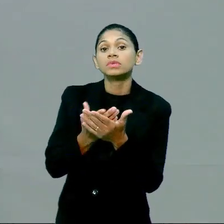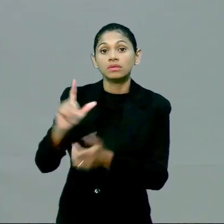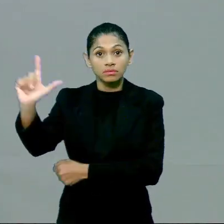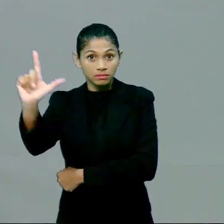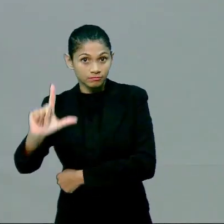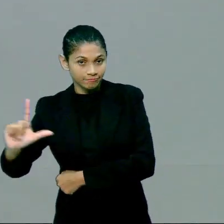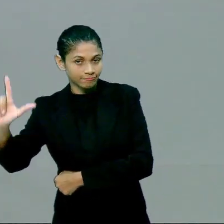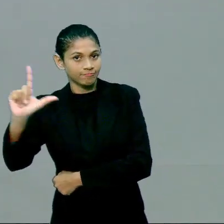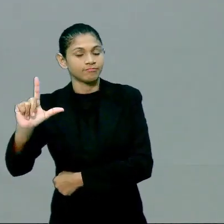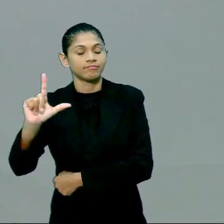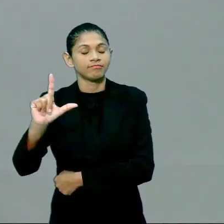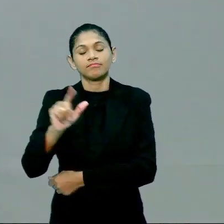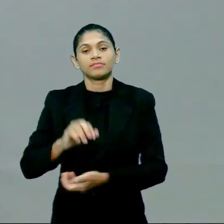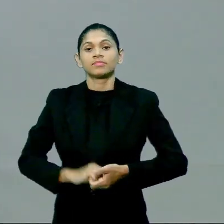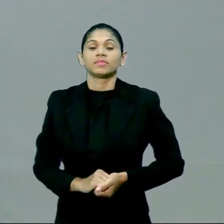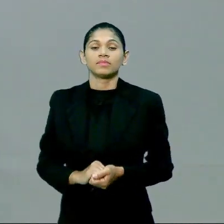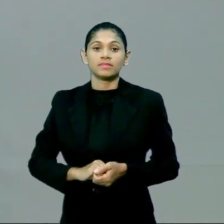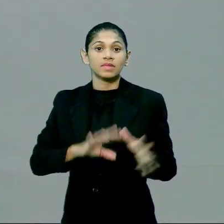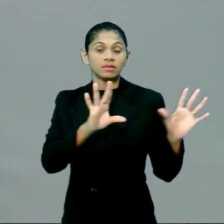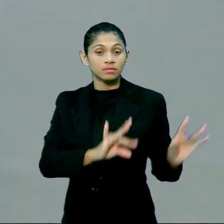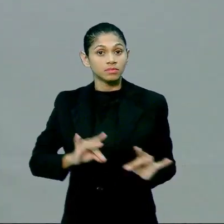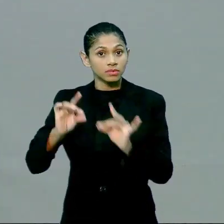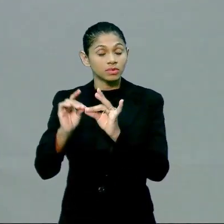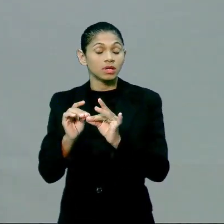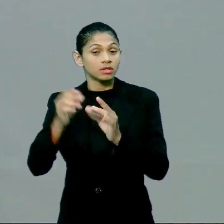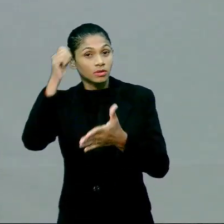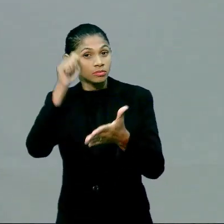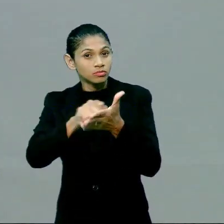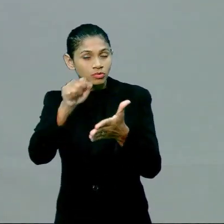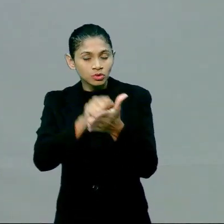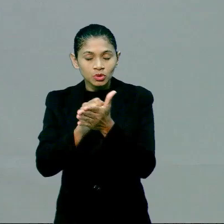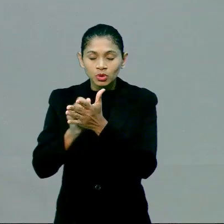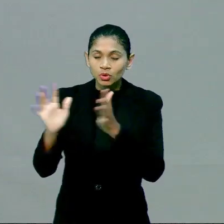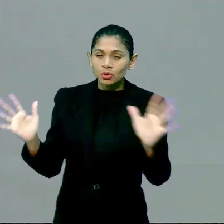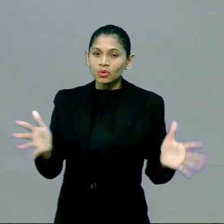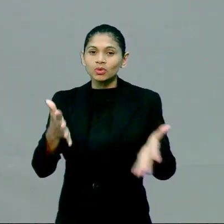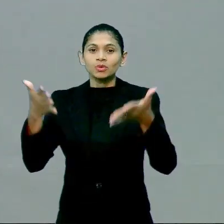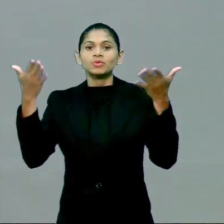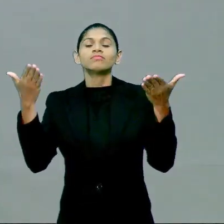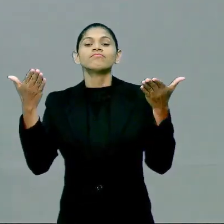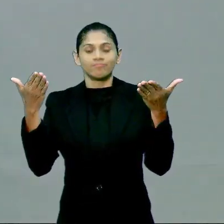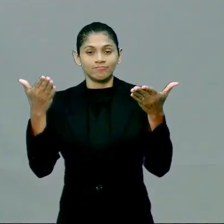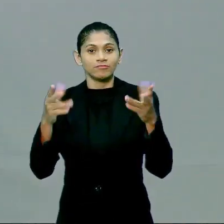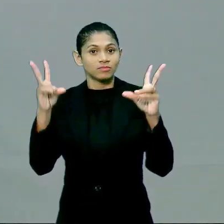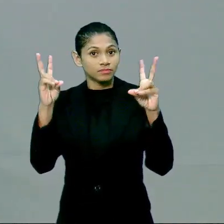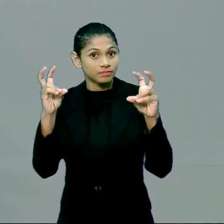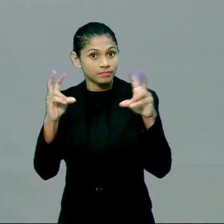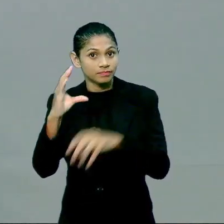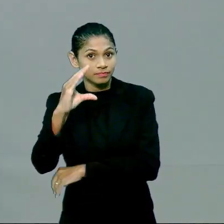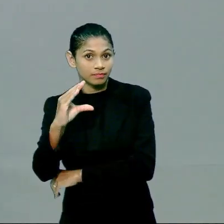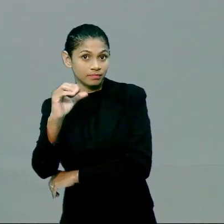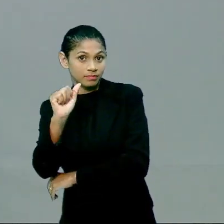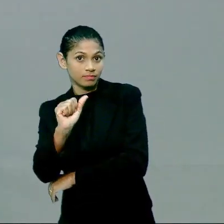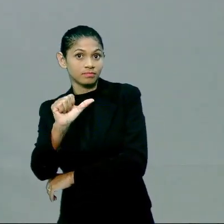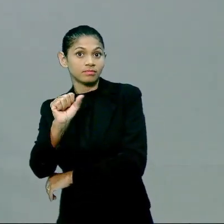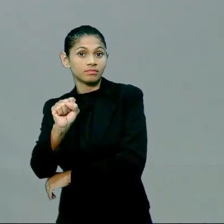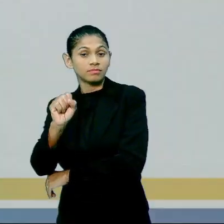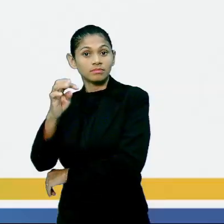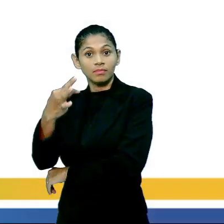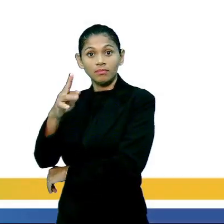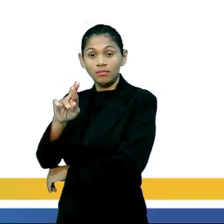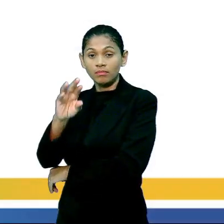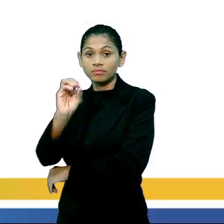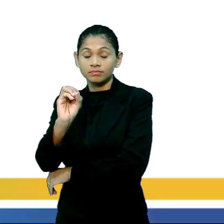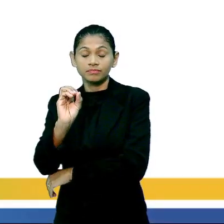trazer um escritor maravilhoso para a nossa aula. O tema da aula é Castro Alves, o poeta dos escravos. Vamos